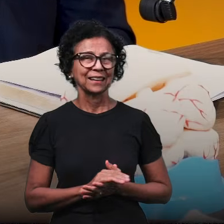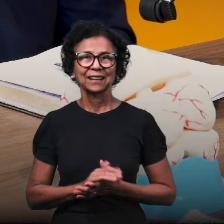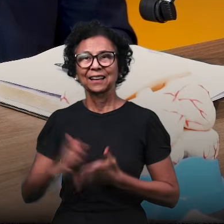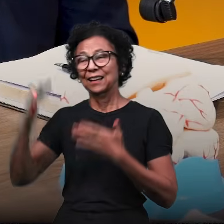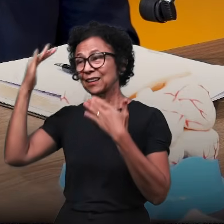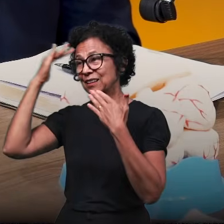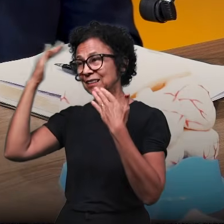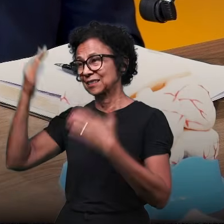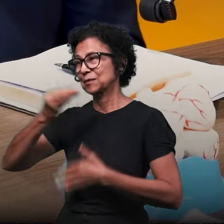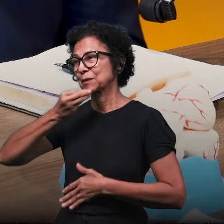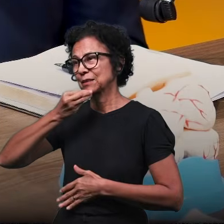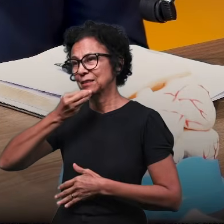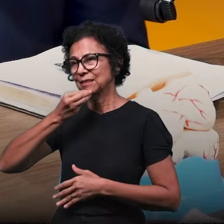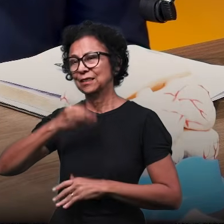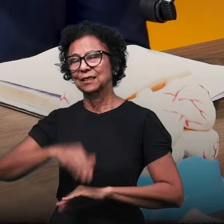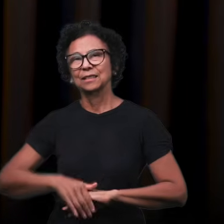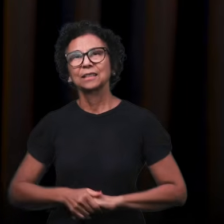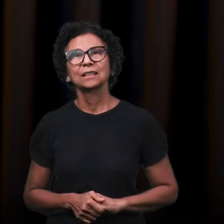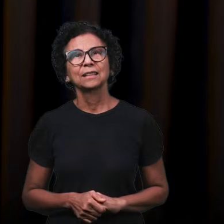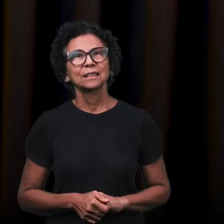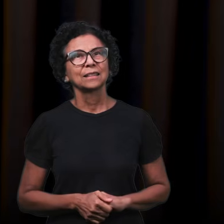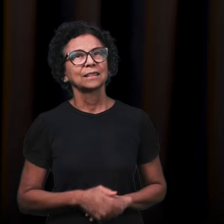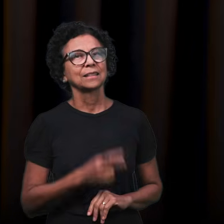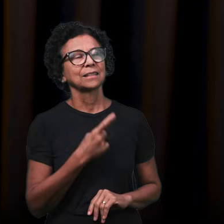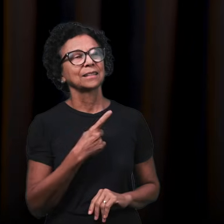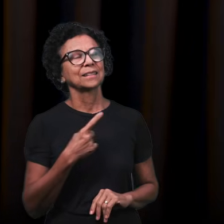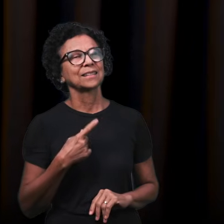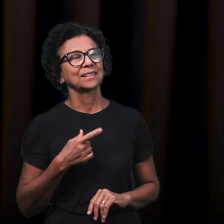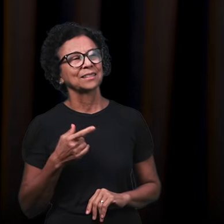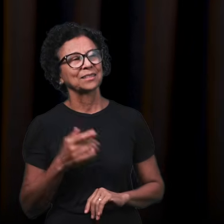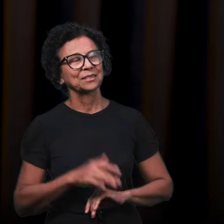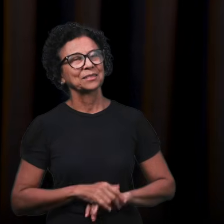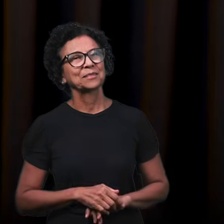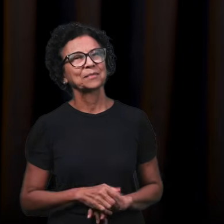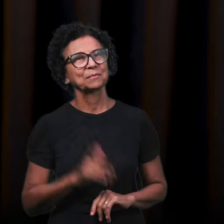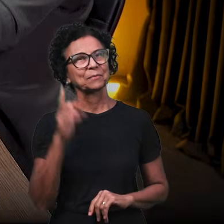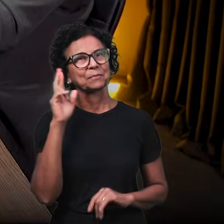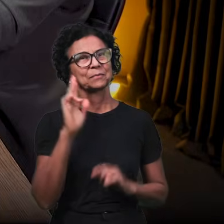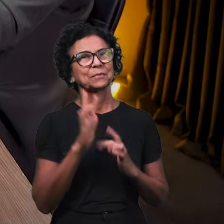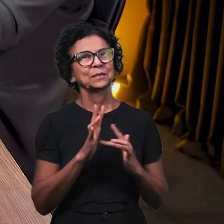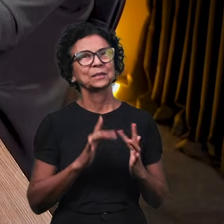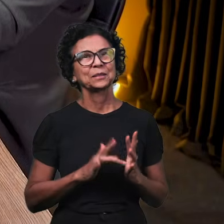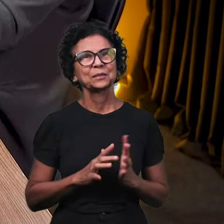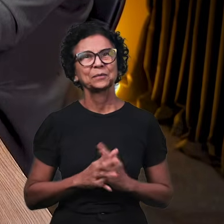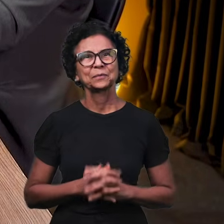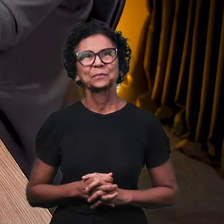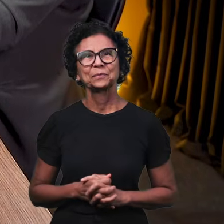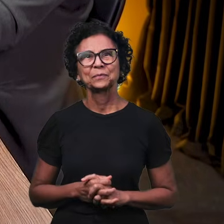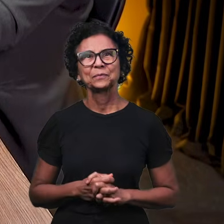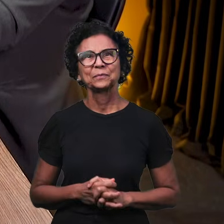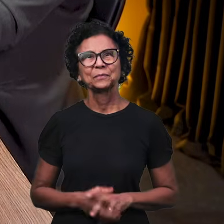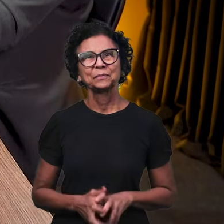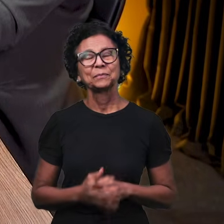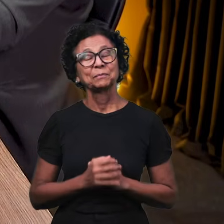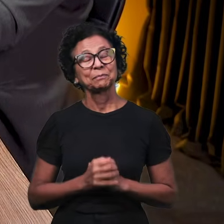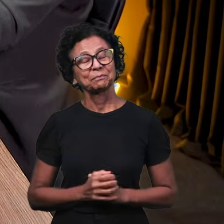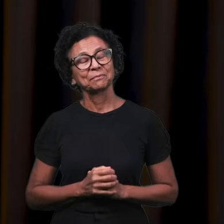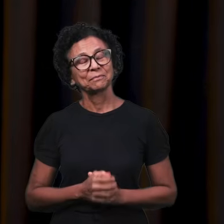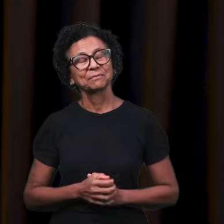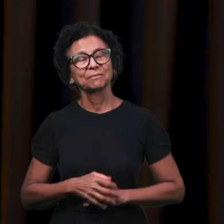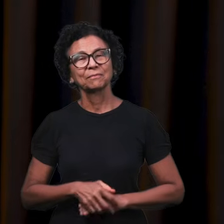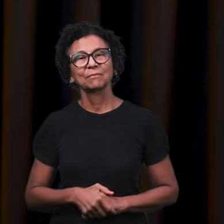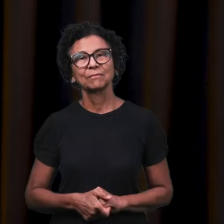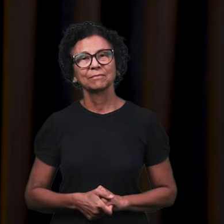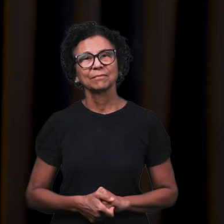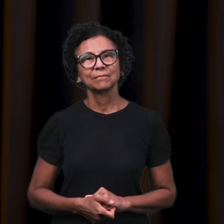Eu que agradeço aqui pela oportunidade. Amém. Pastor Orlando, até a próxima. Paz do Senhor. Até a próxima. Paz do Senhor Jesus.